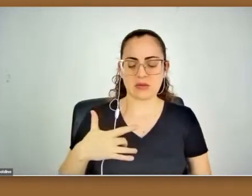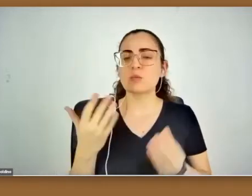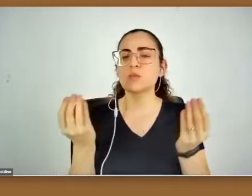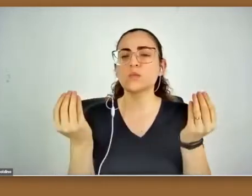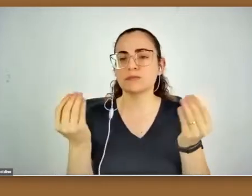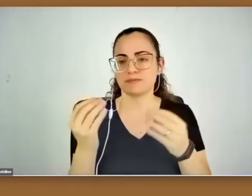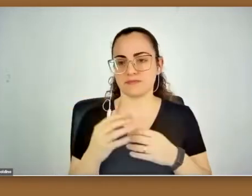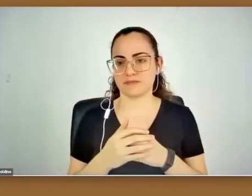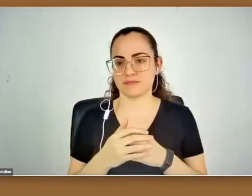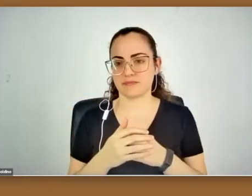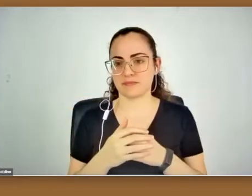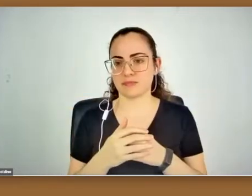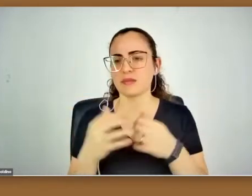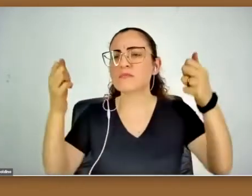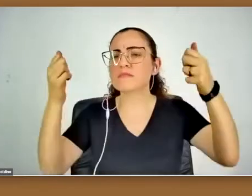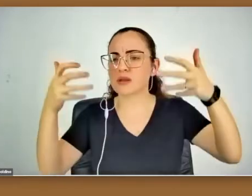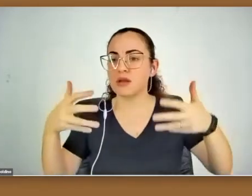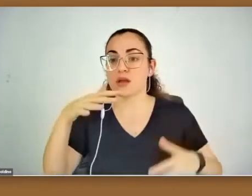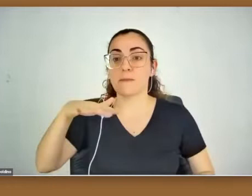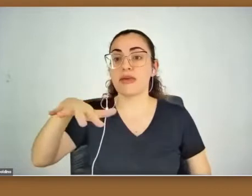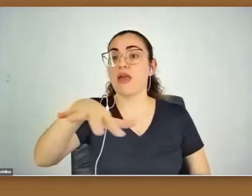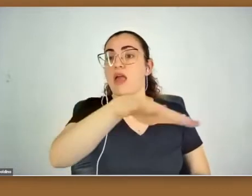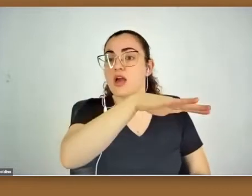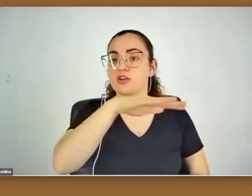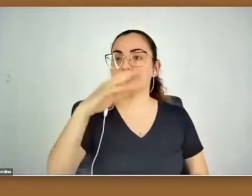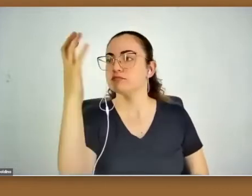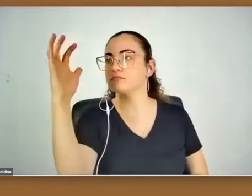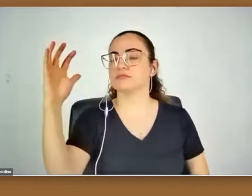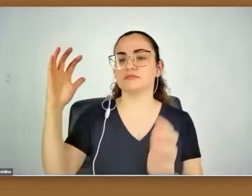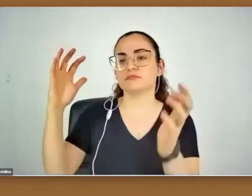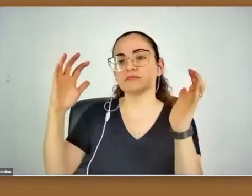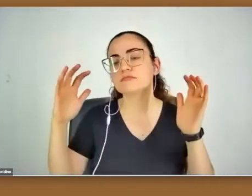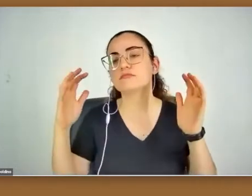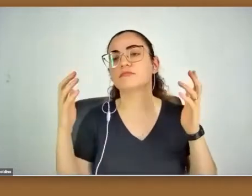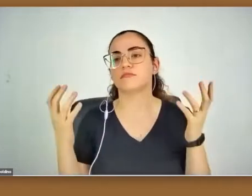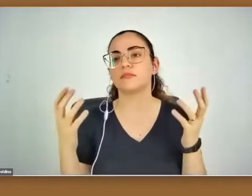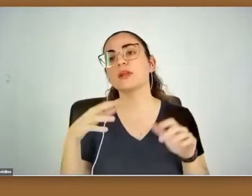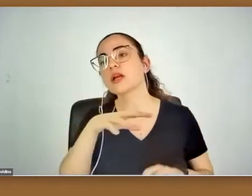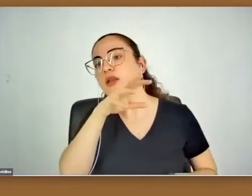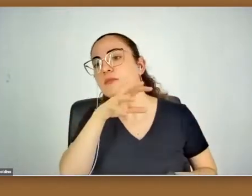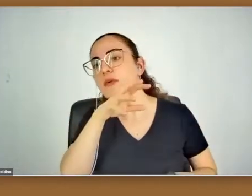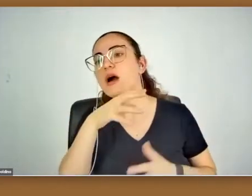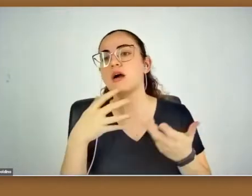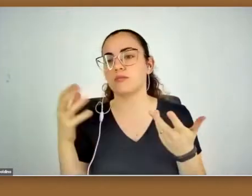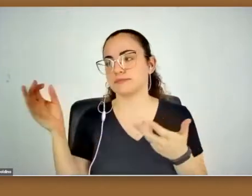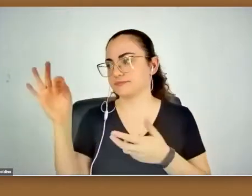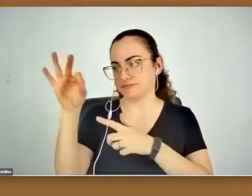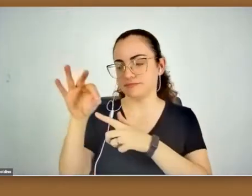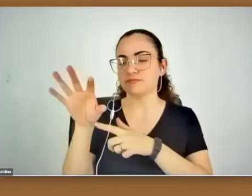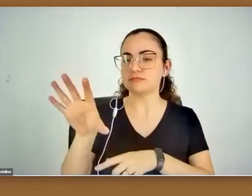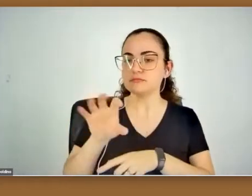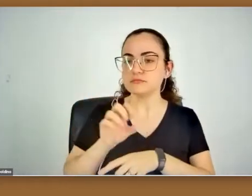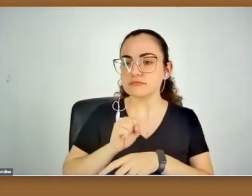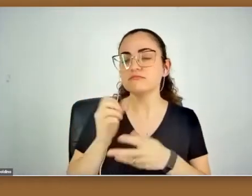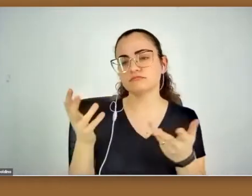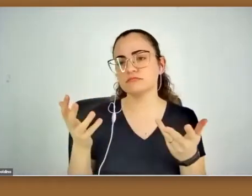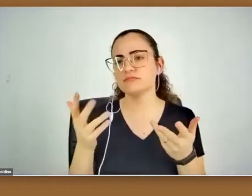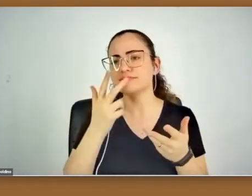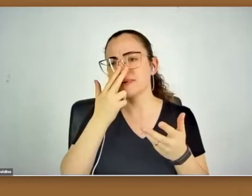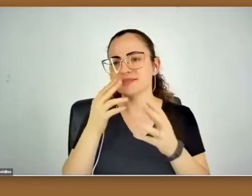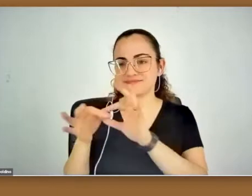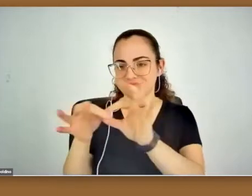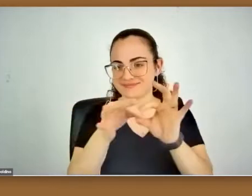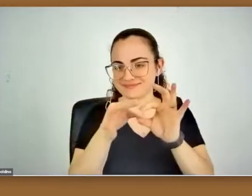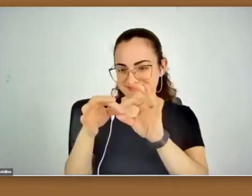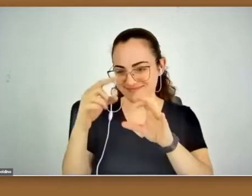com o animal, tem a ver com a saúde humana, todas elas estão conectadas. E aí o que a gente observa, né, em relação ao